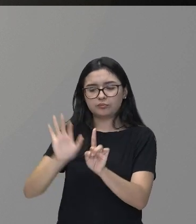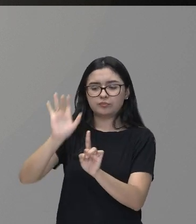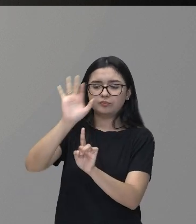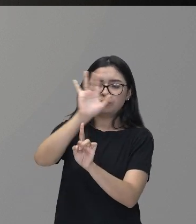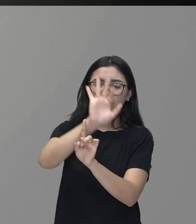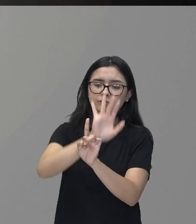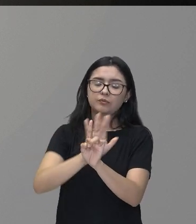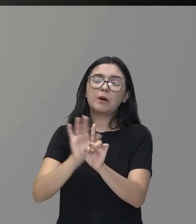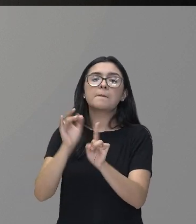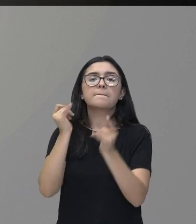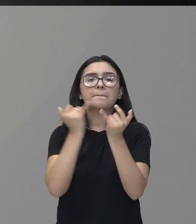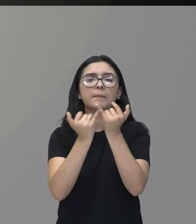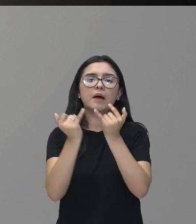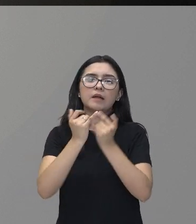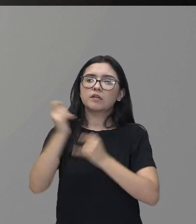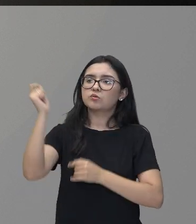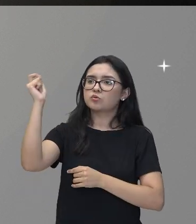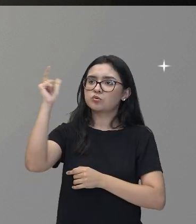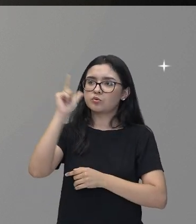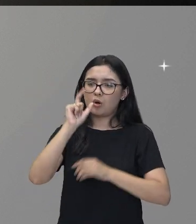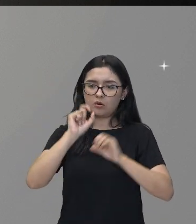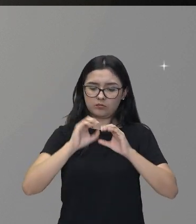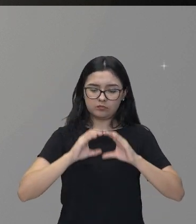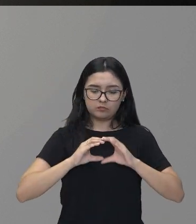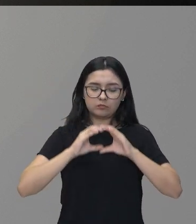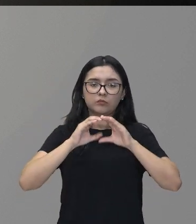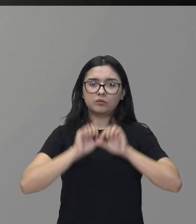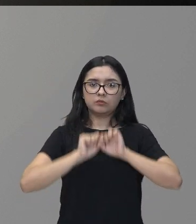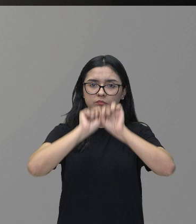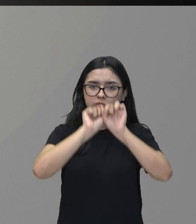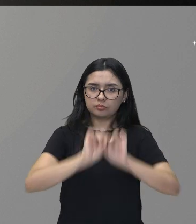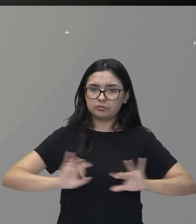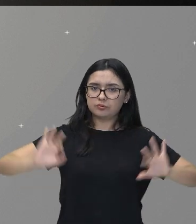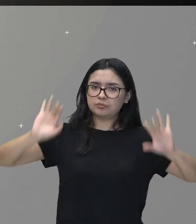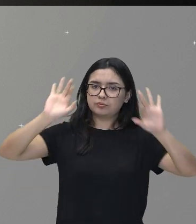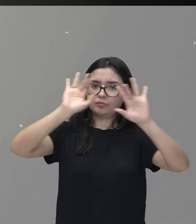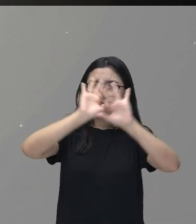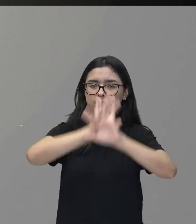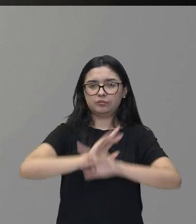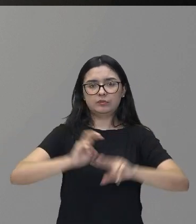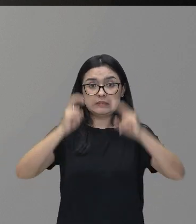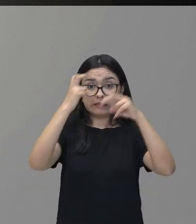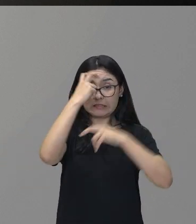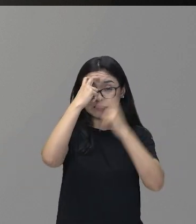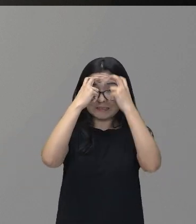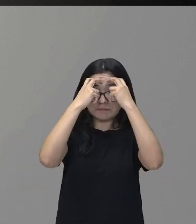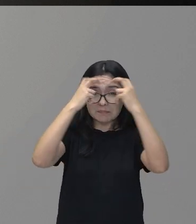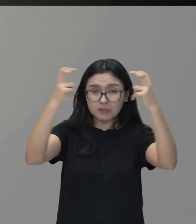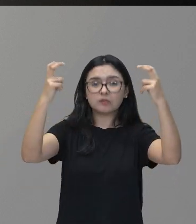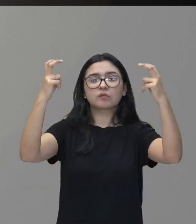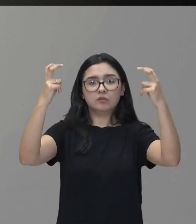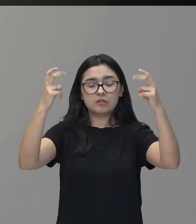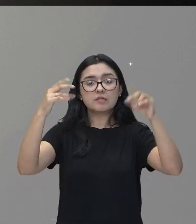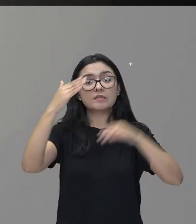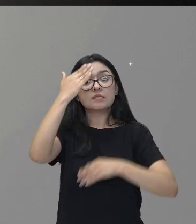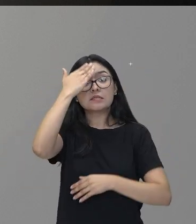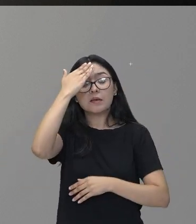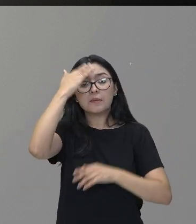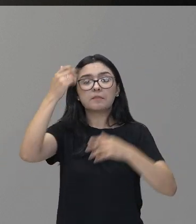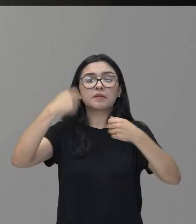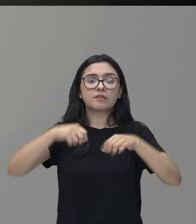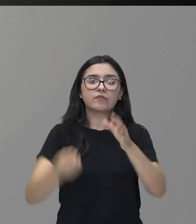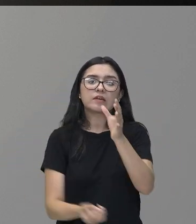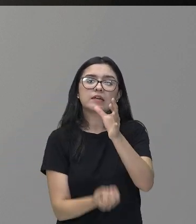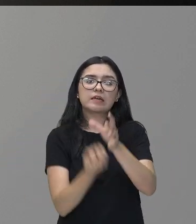sol dentro de seu peito. Era sua sabedoria que brilhava. e ele sabia que devia criar a